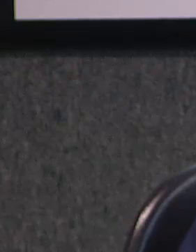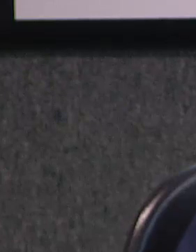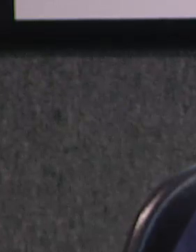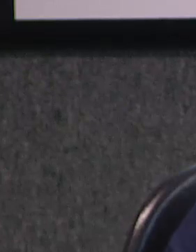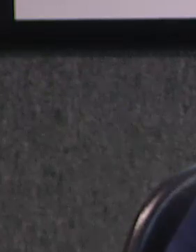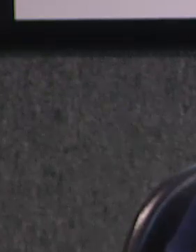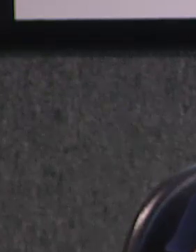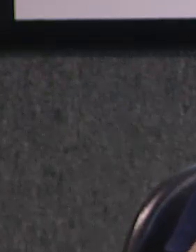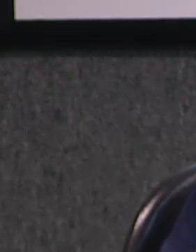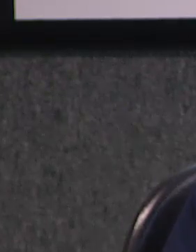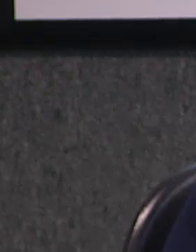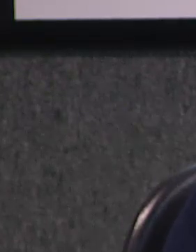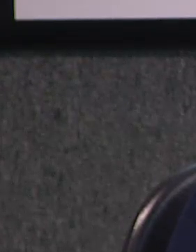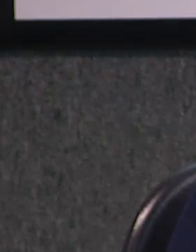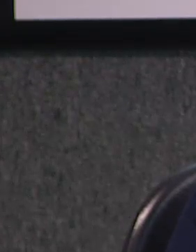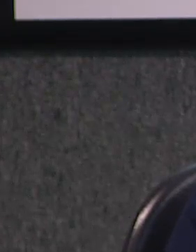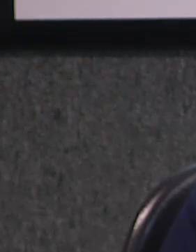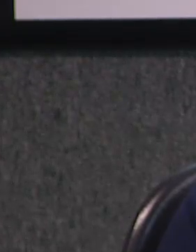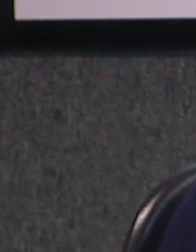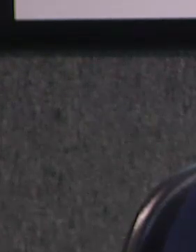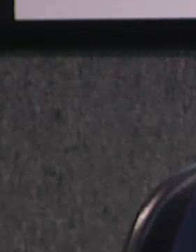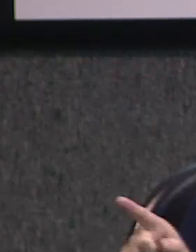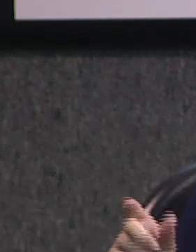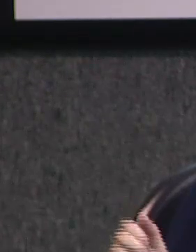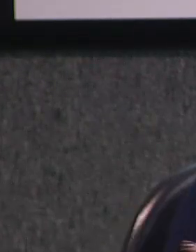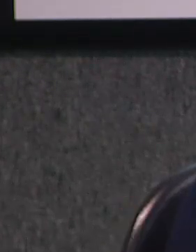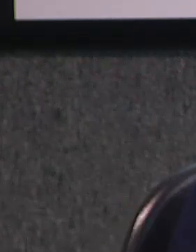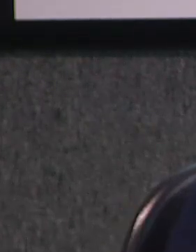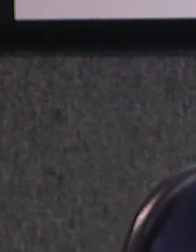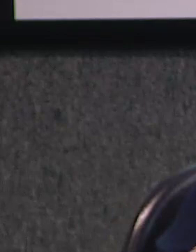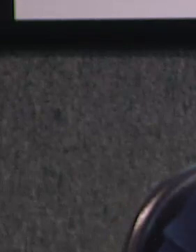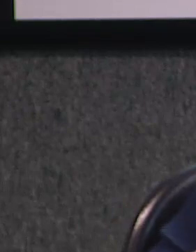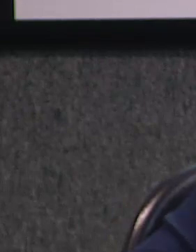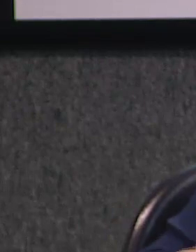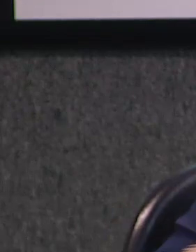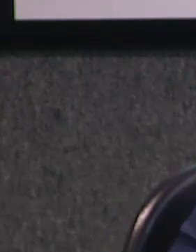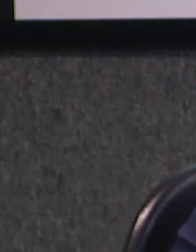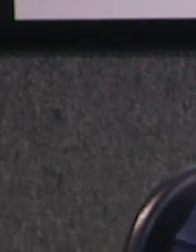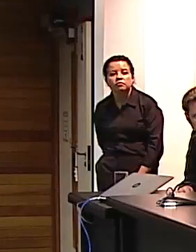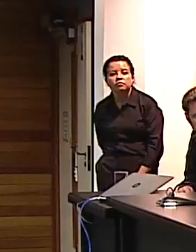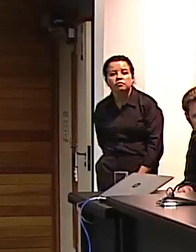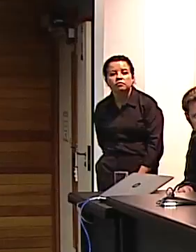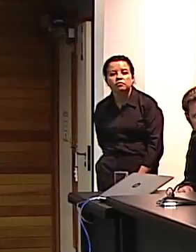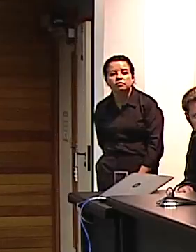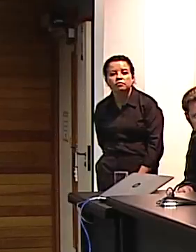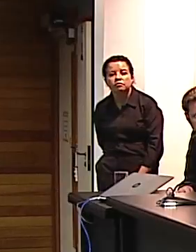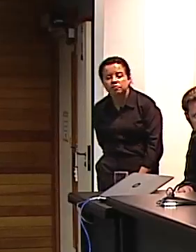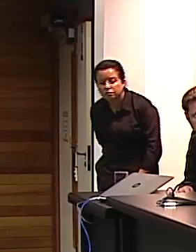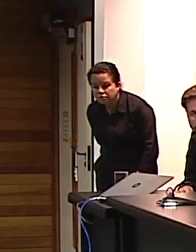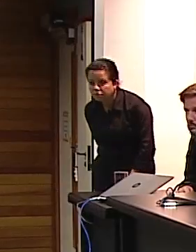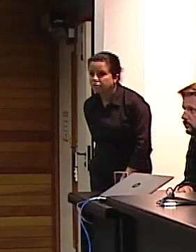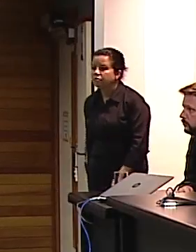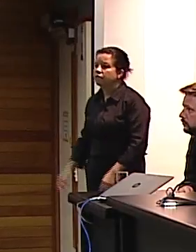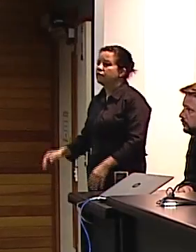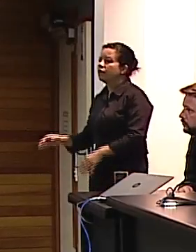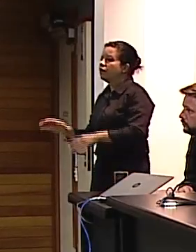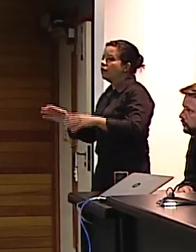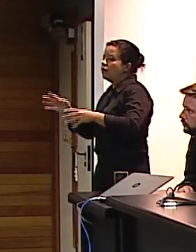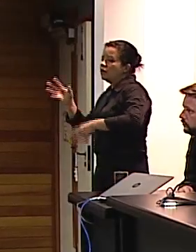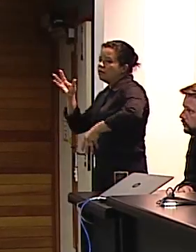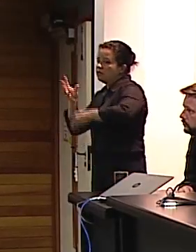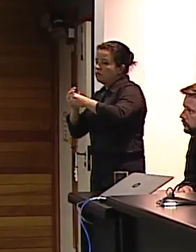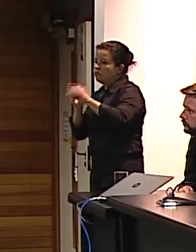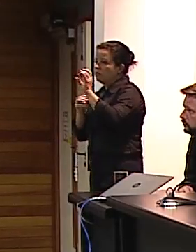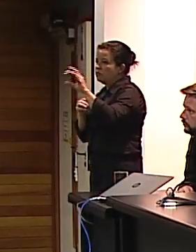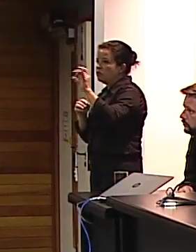Secretaria. A Secretaria de Educação também, que ela participe, que ela não esteja vinculada. Sandra, fazer uma observação. Quem não está